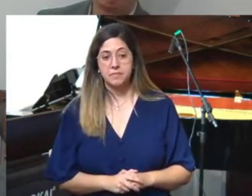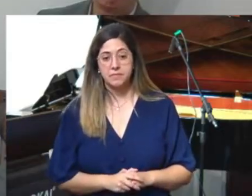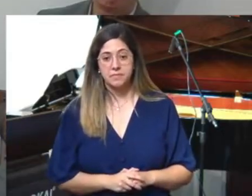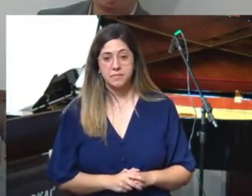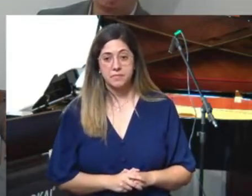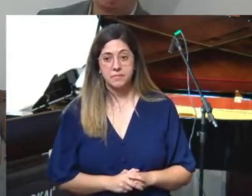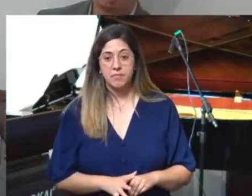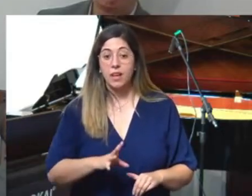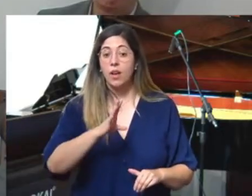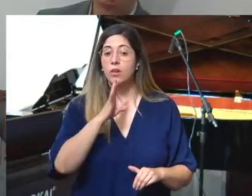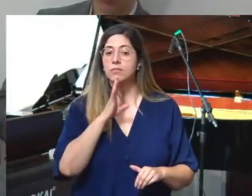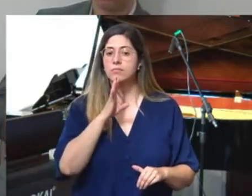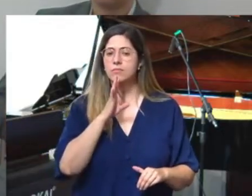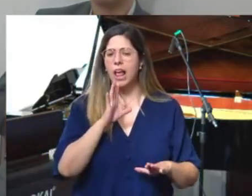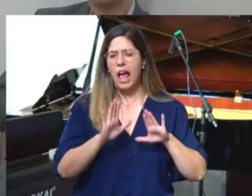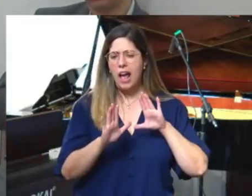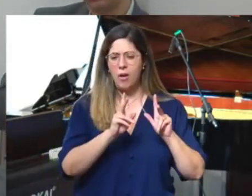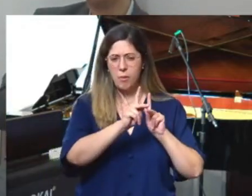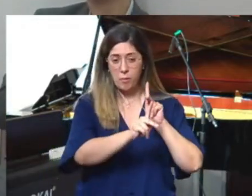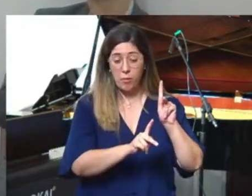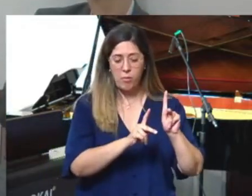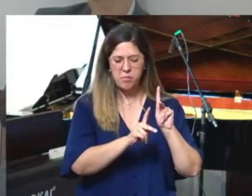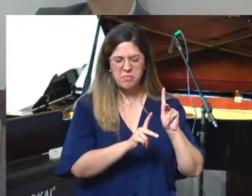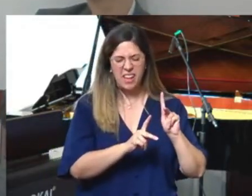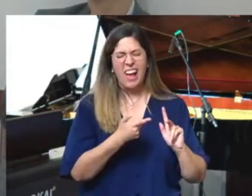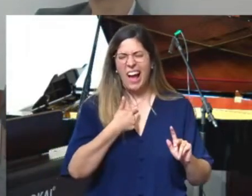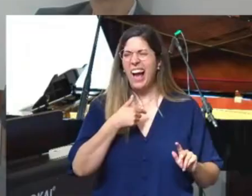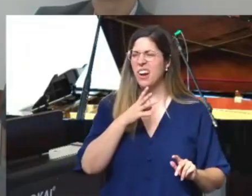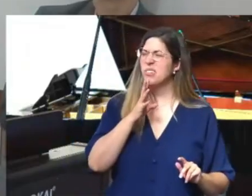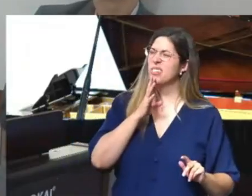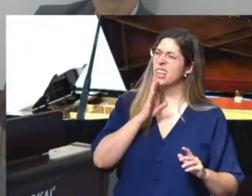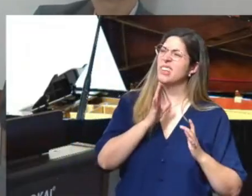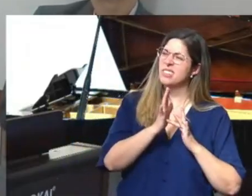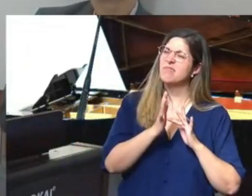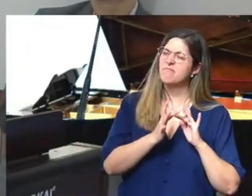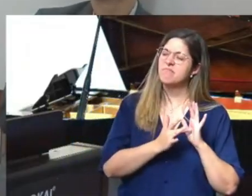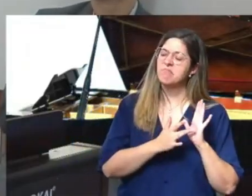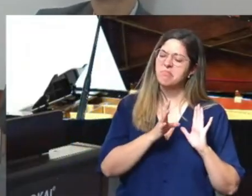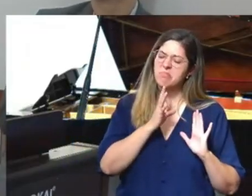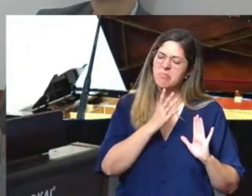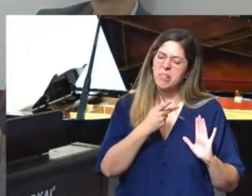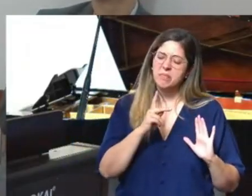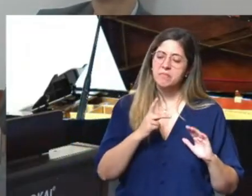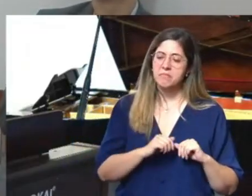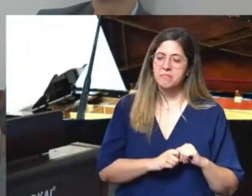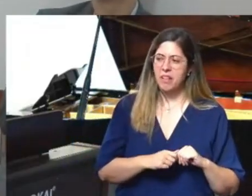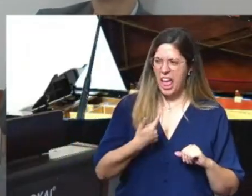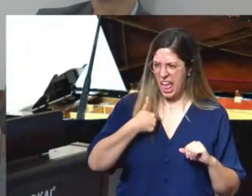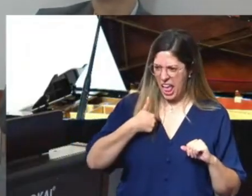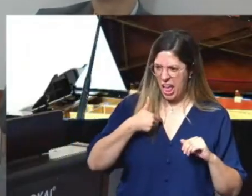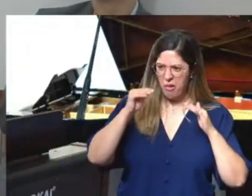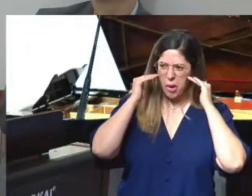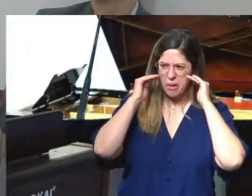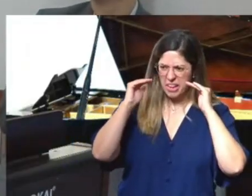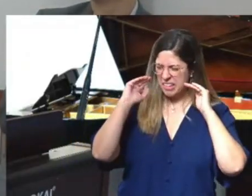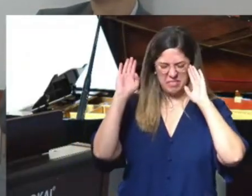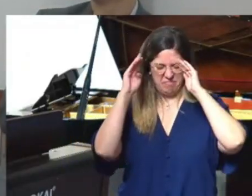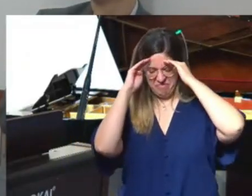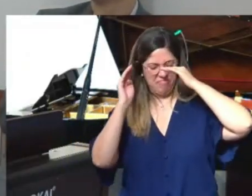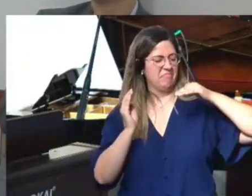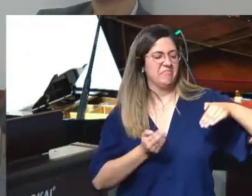que conhecem a Deus, mas o negam por meio do que fazem. É por isso que